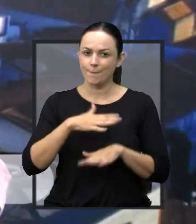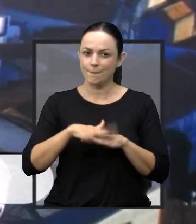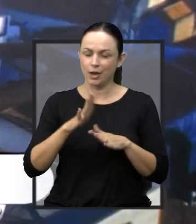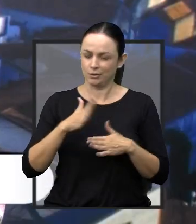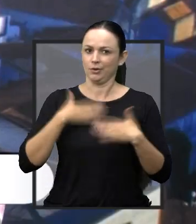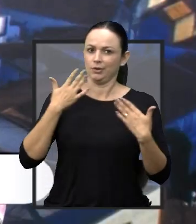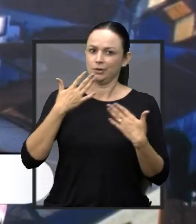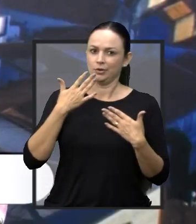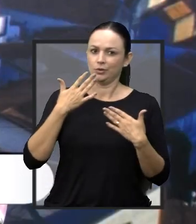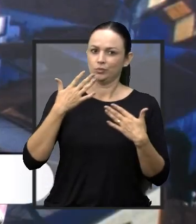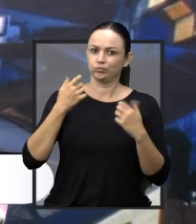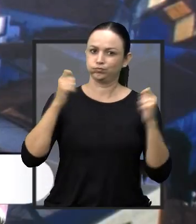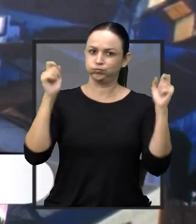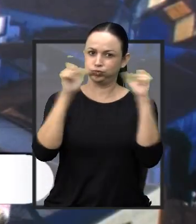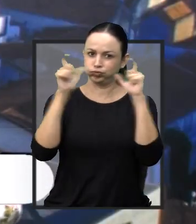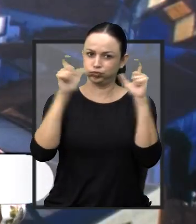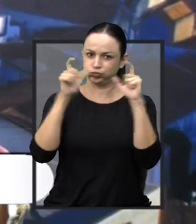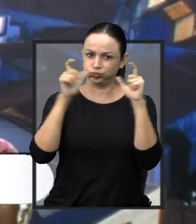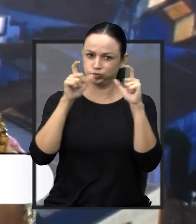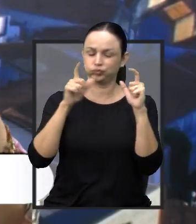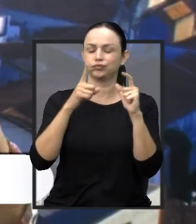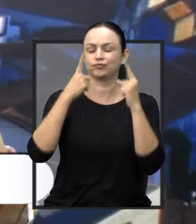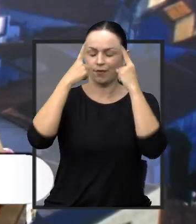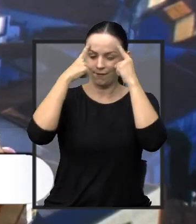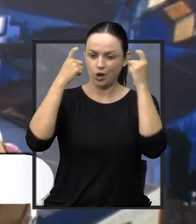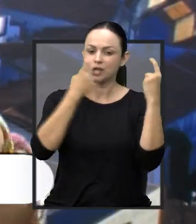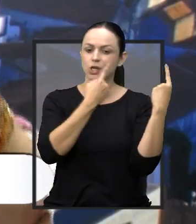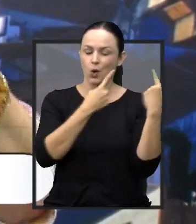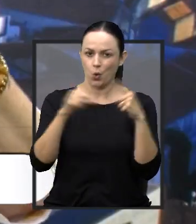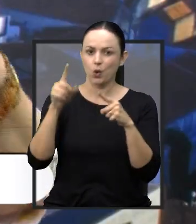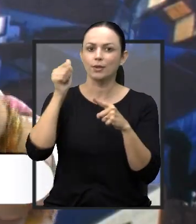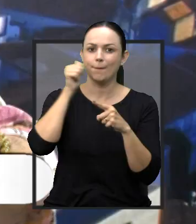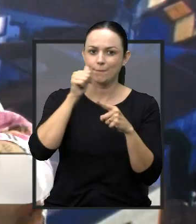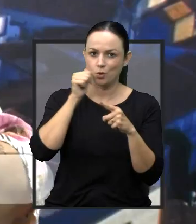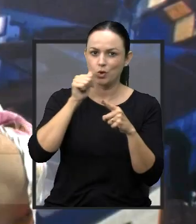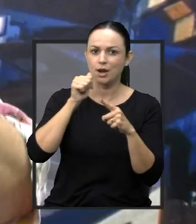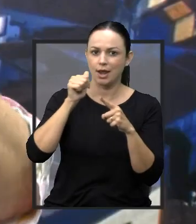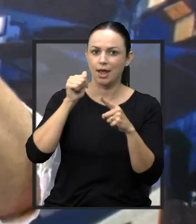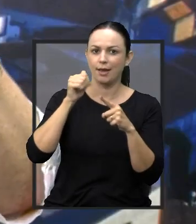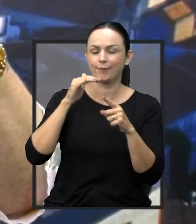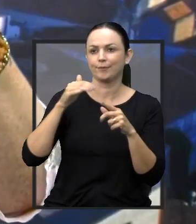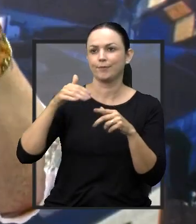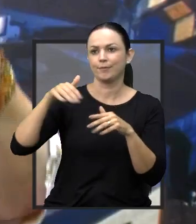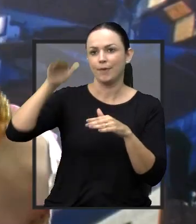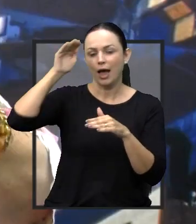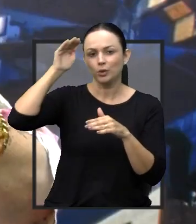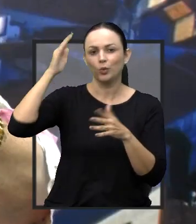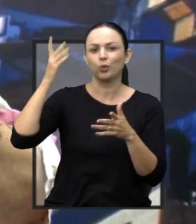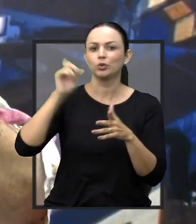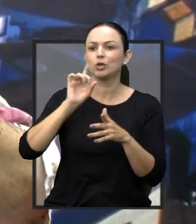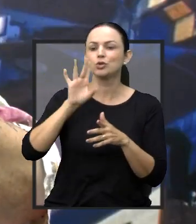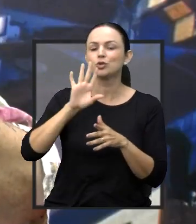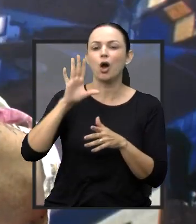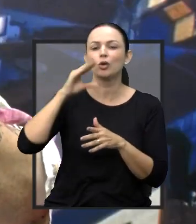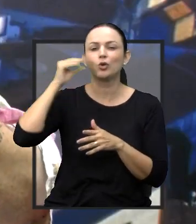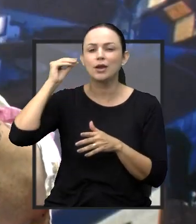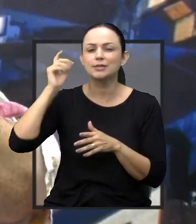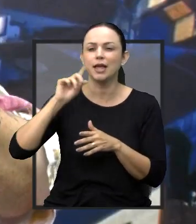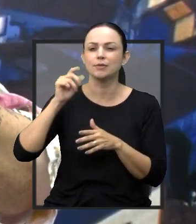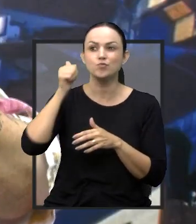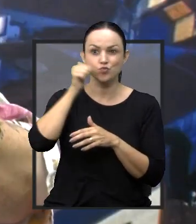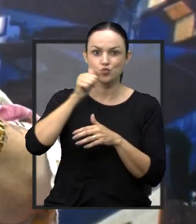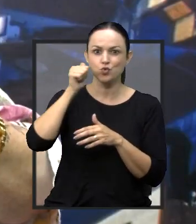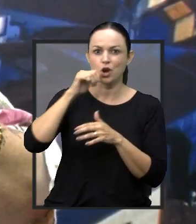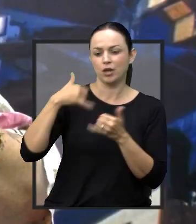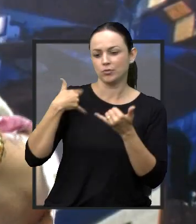embora sejam muitos os números relacionados à violência contra mulheres maiores, né? Não só adolescentes, mas mulheres